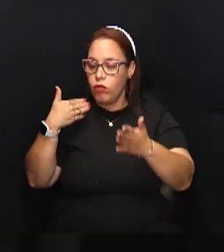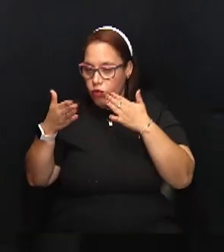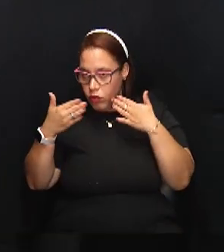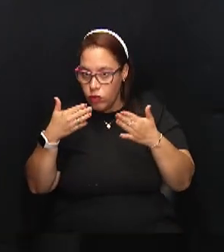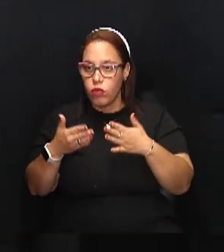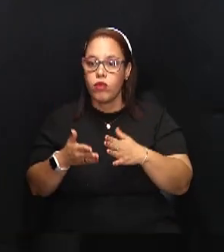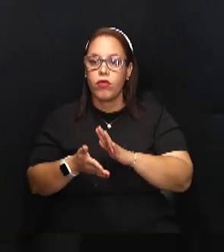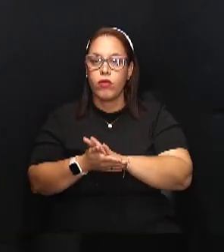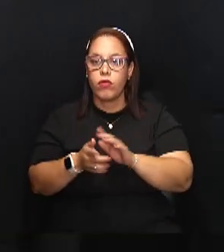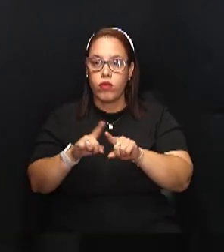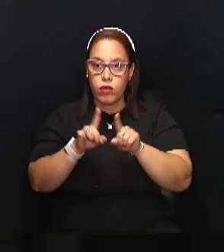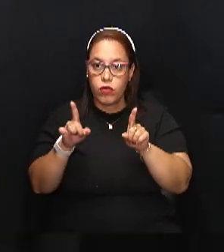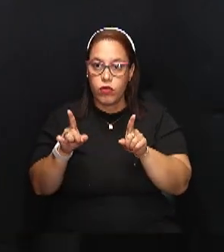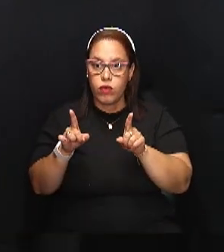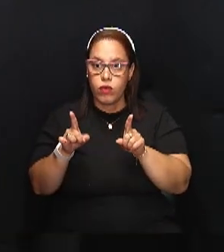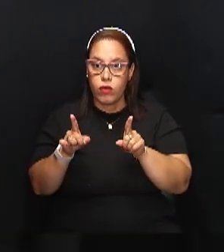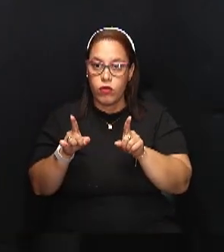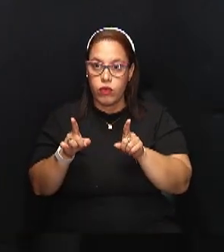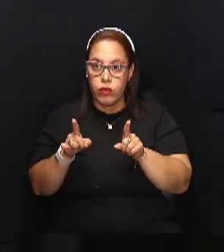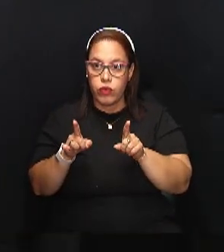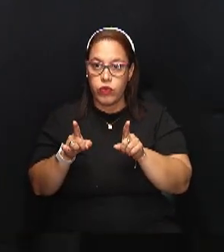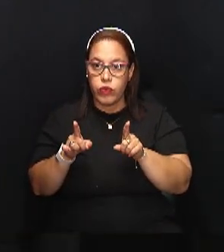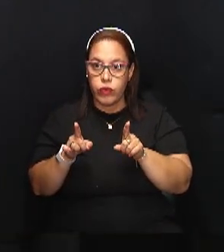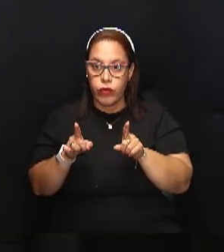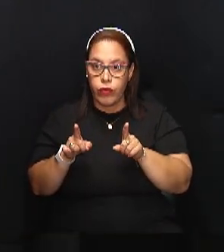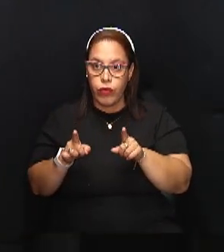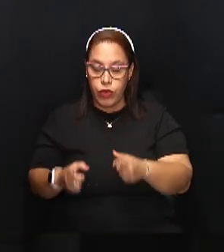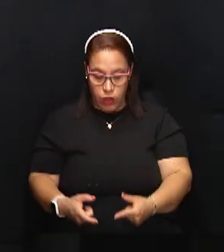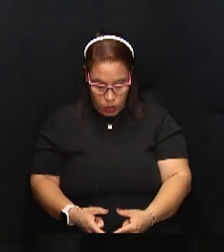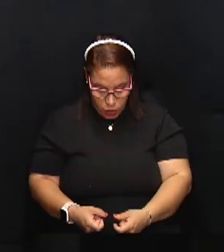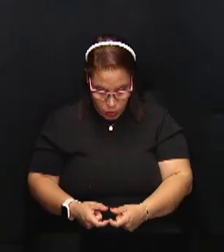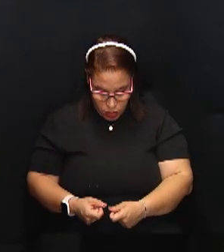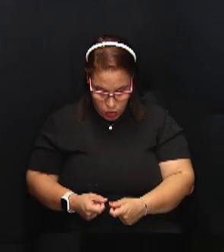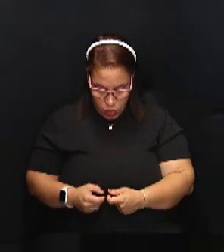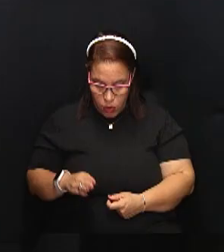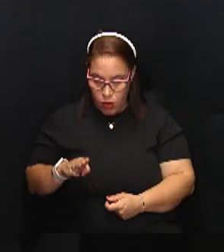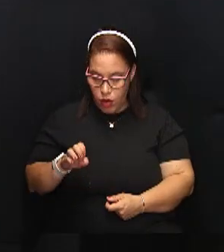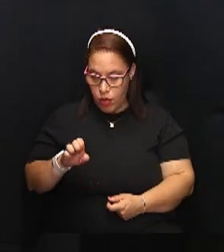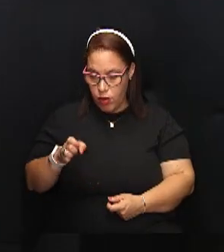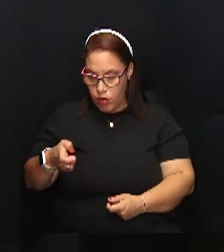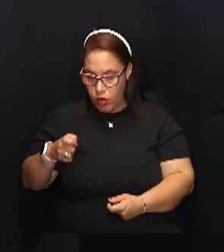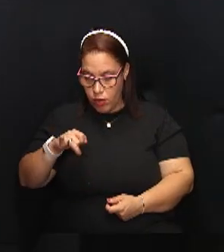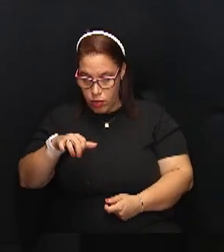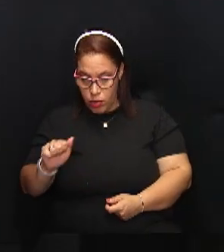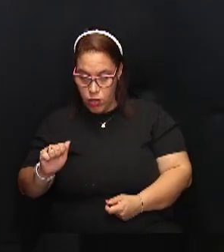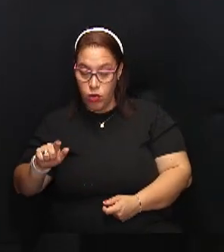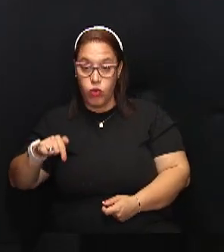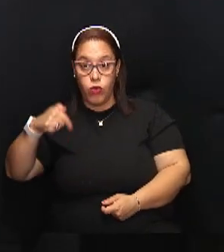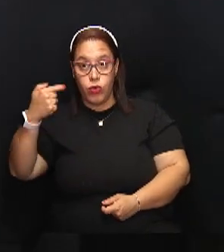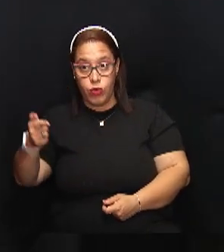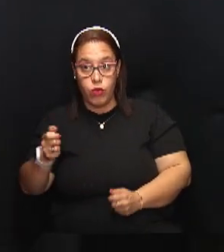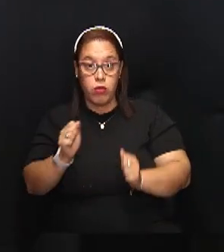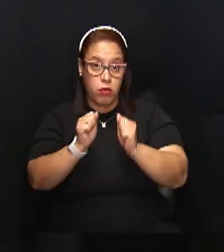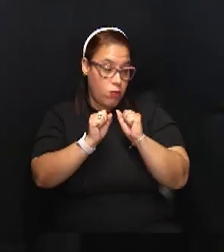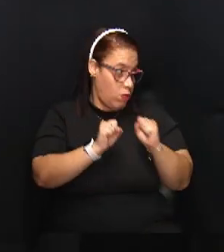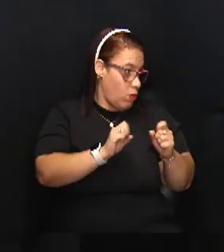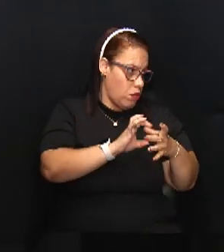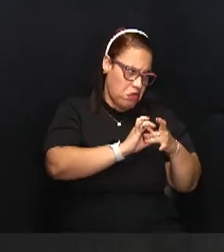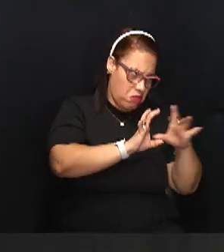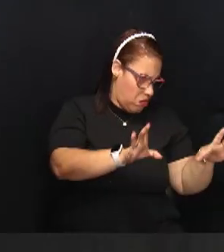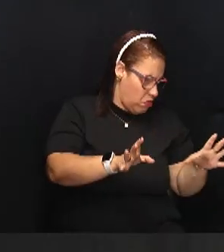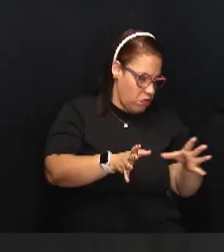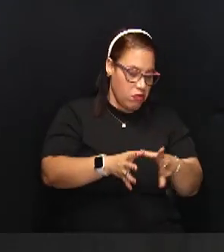pouquinho, mas esse foi o câncer de bexiga. Ah, tá. Foi um outro, se você me permite, Pode, Afonso, fica à adiantar.